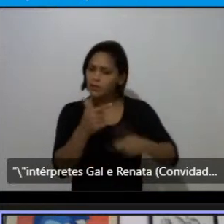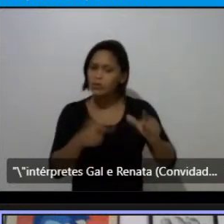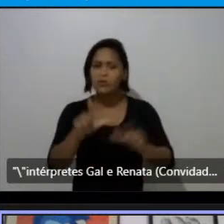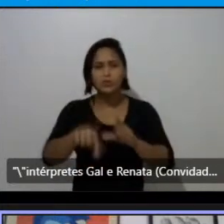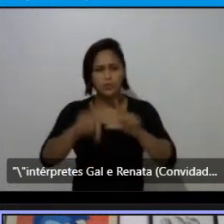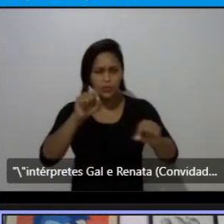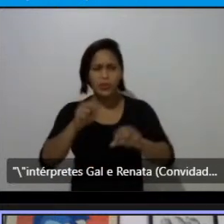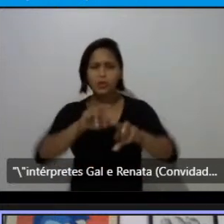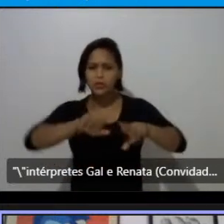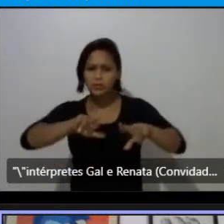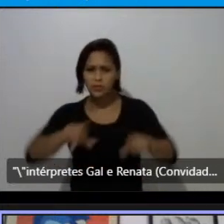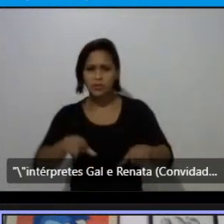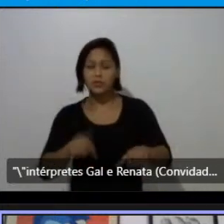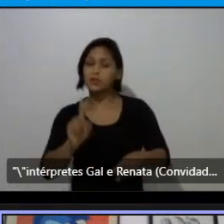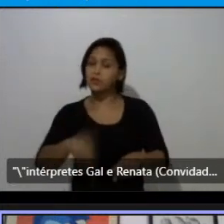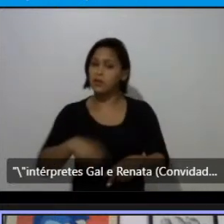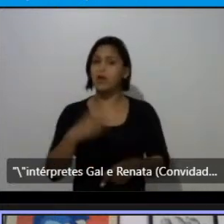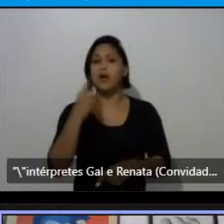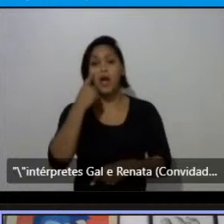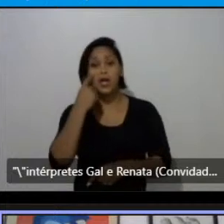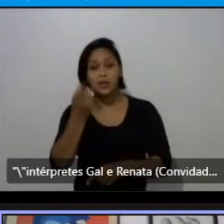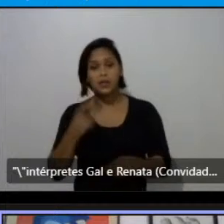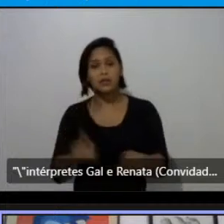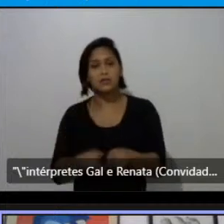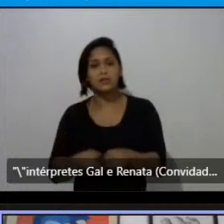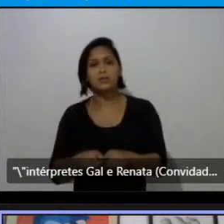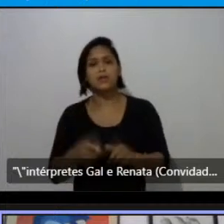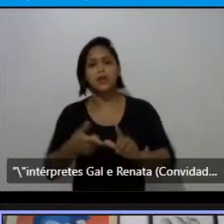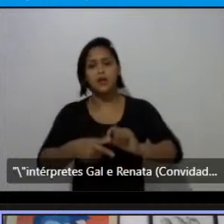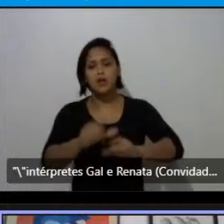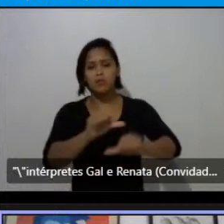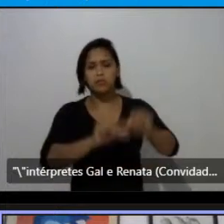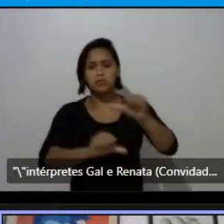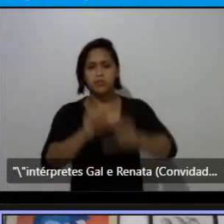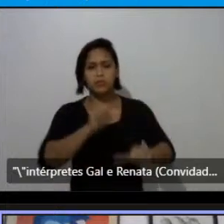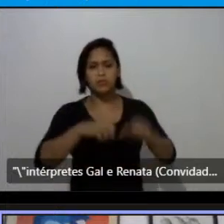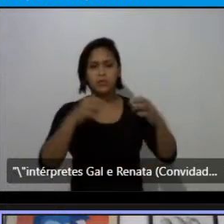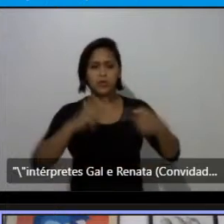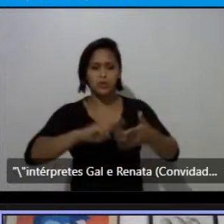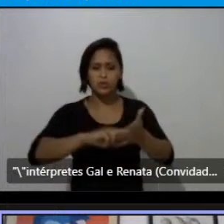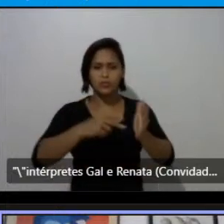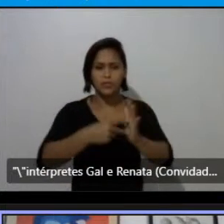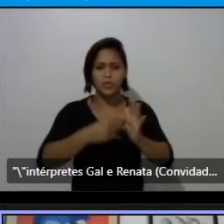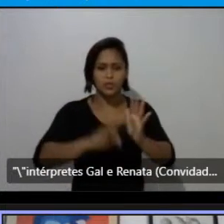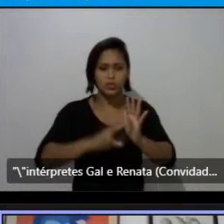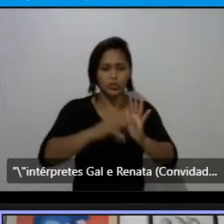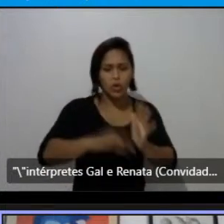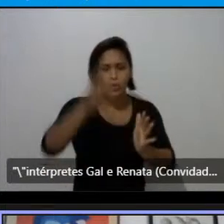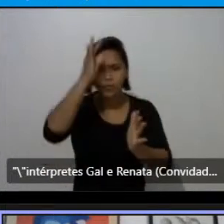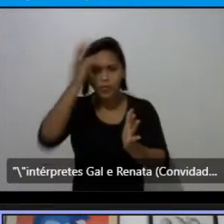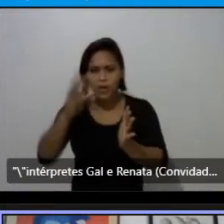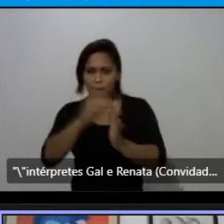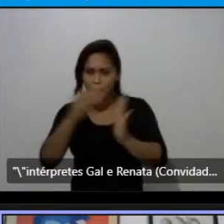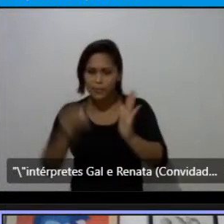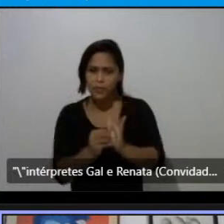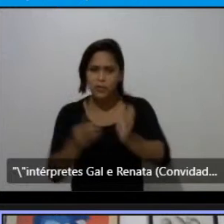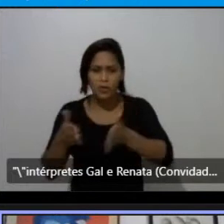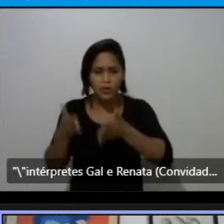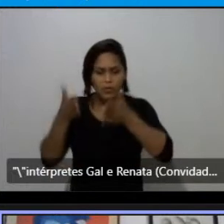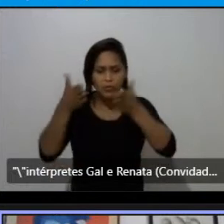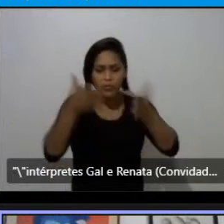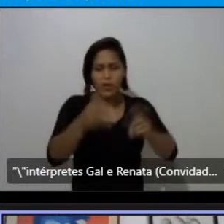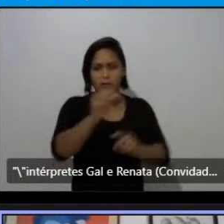alternativas? Então, é muito interessante também que a gente reconfigure, né, teoricamente, metodologicamente, a dimensão dos